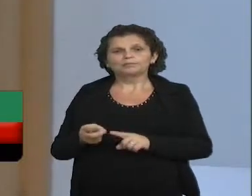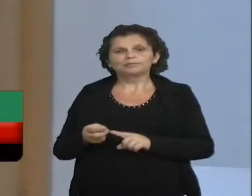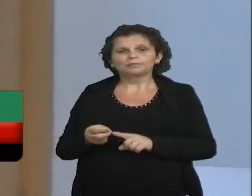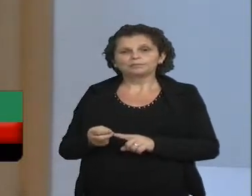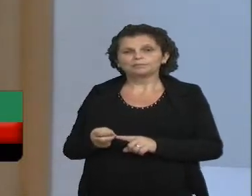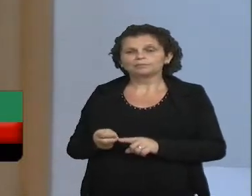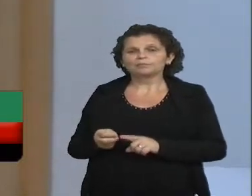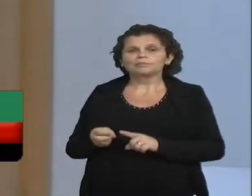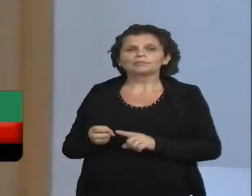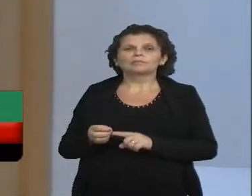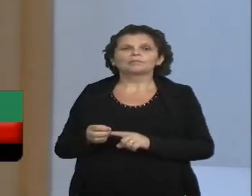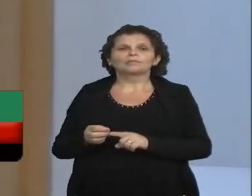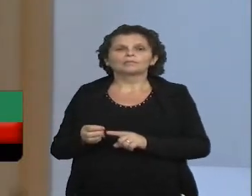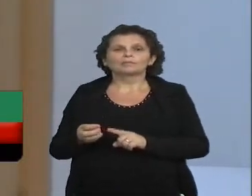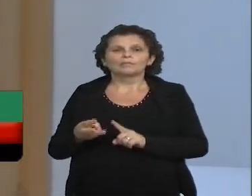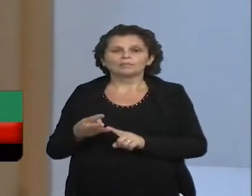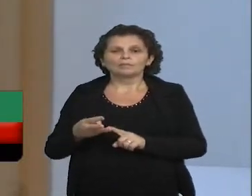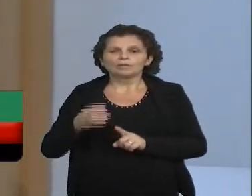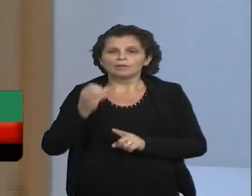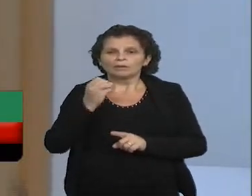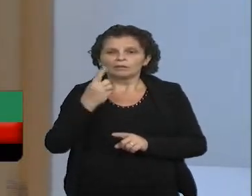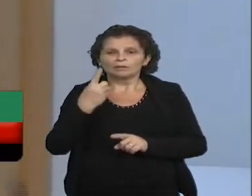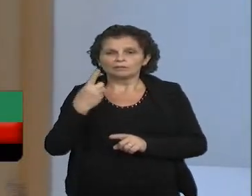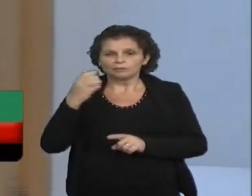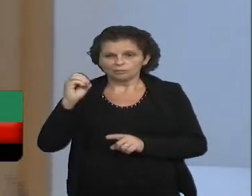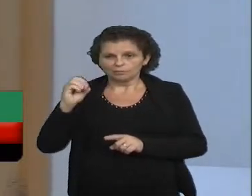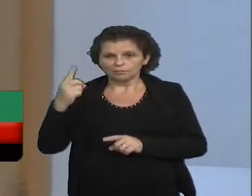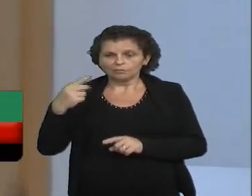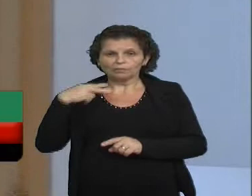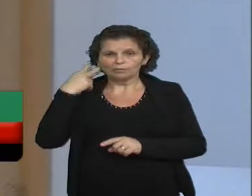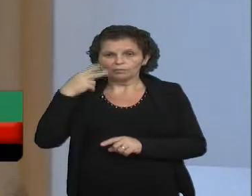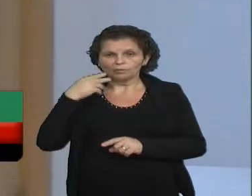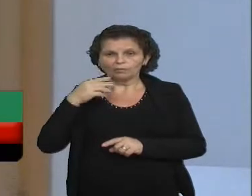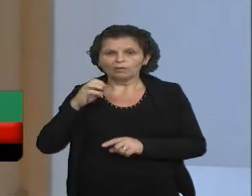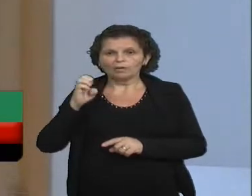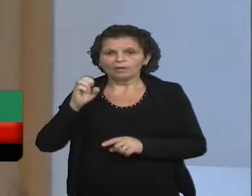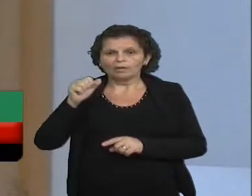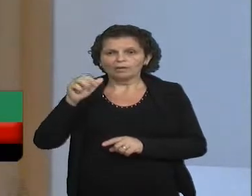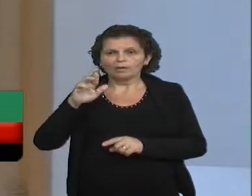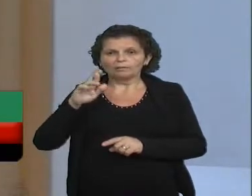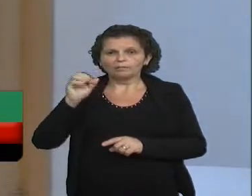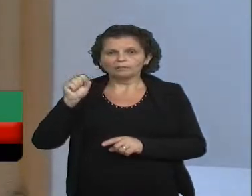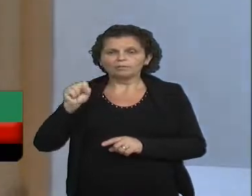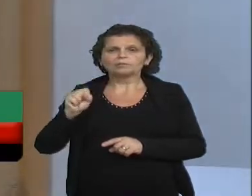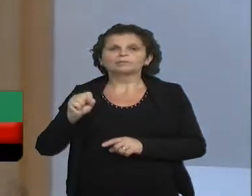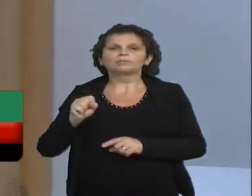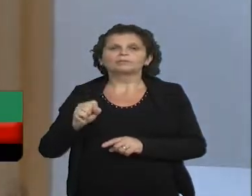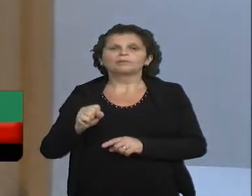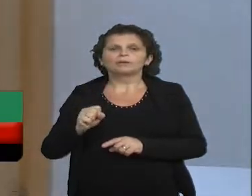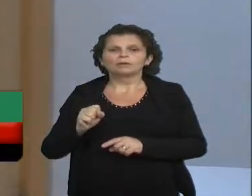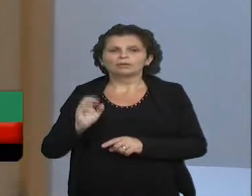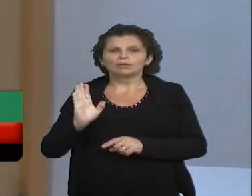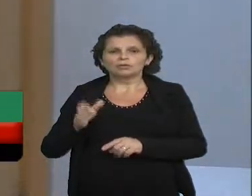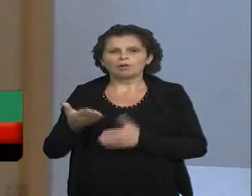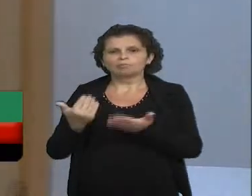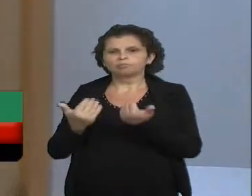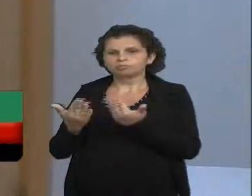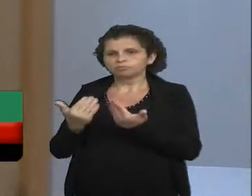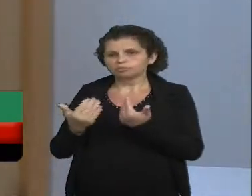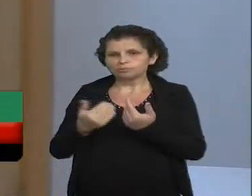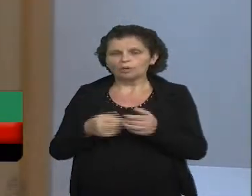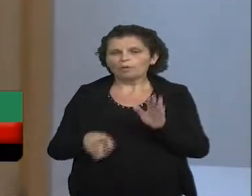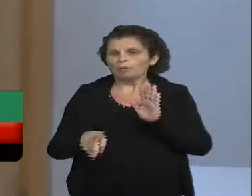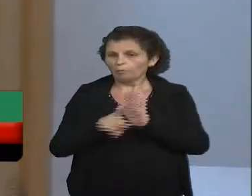ao projeto de lei 102/2021, de autoria do nobre vereador Emerson Osasco, esse já foi conversado, inclusive,